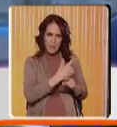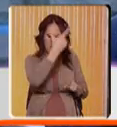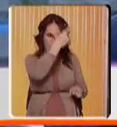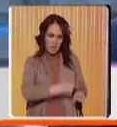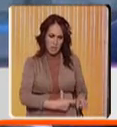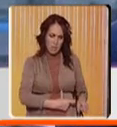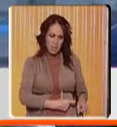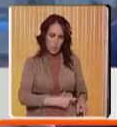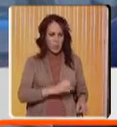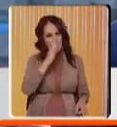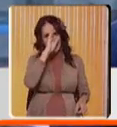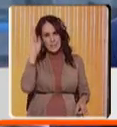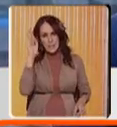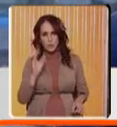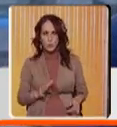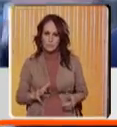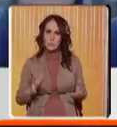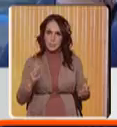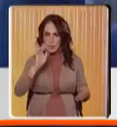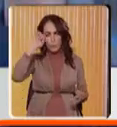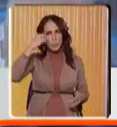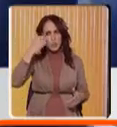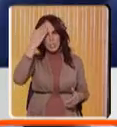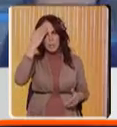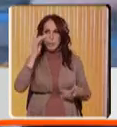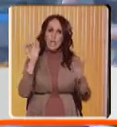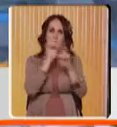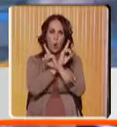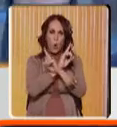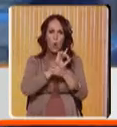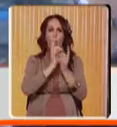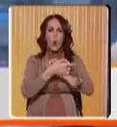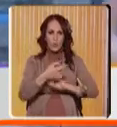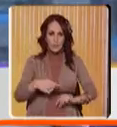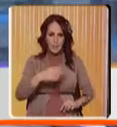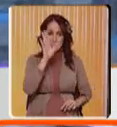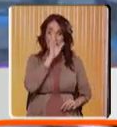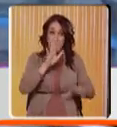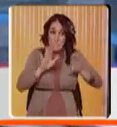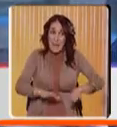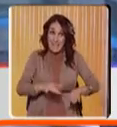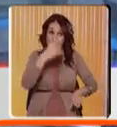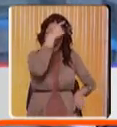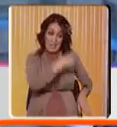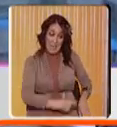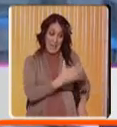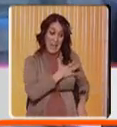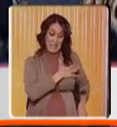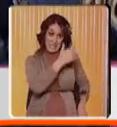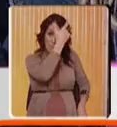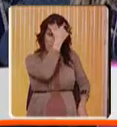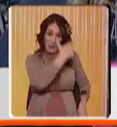esquerdo ou direito? Penso eu, sim. Normalmente acho que cruza, portanto esquerdo, direito, direito, esquerdo. Penso que lado direito,